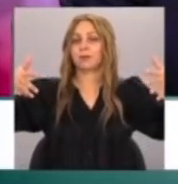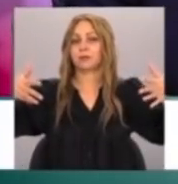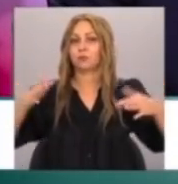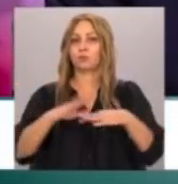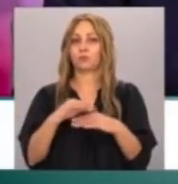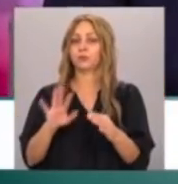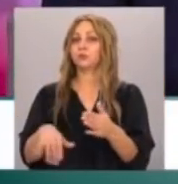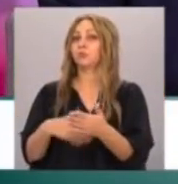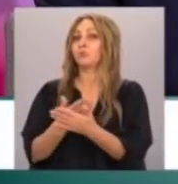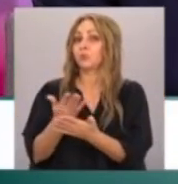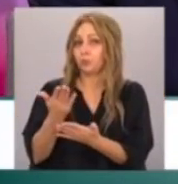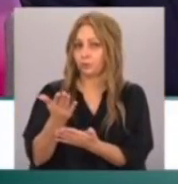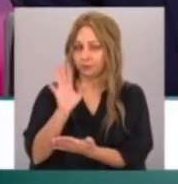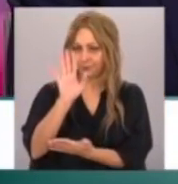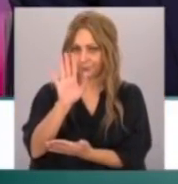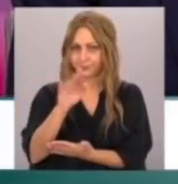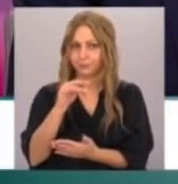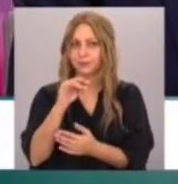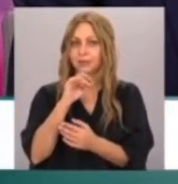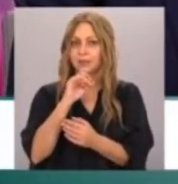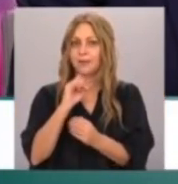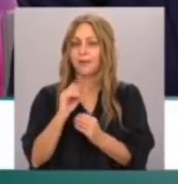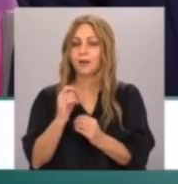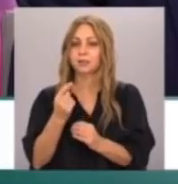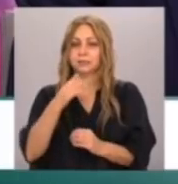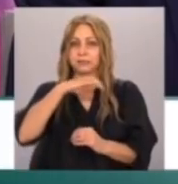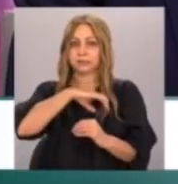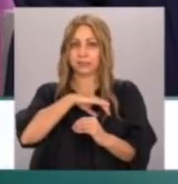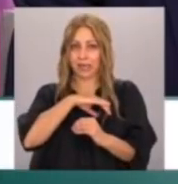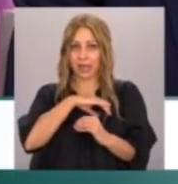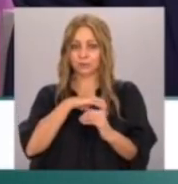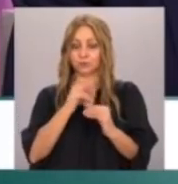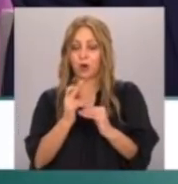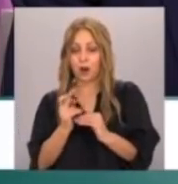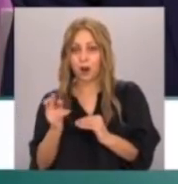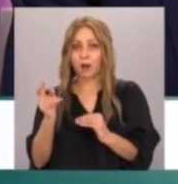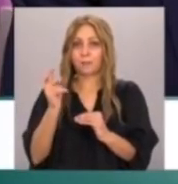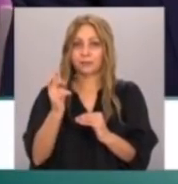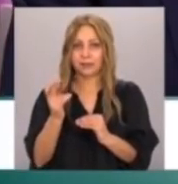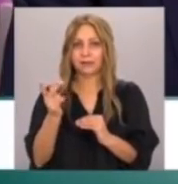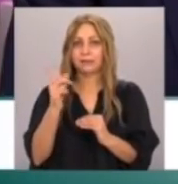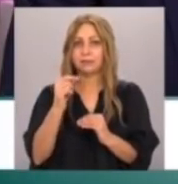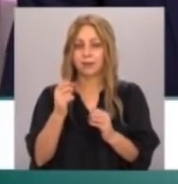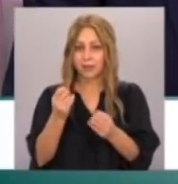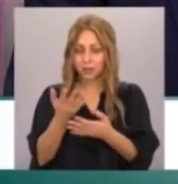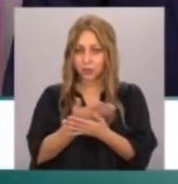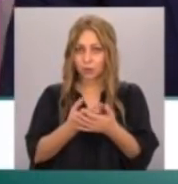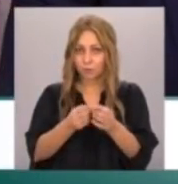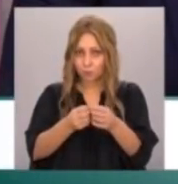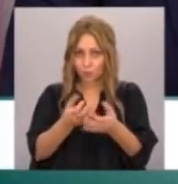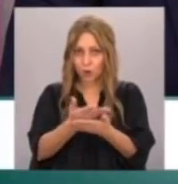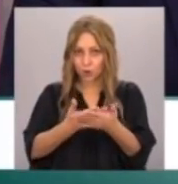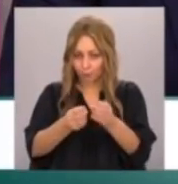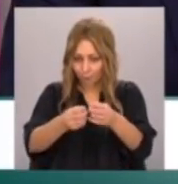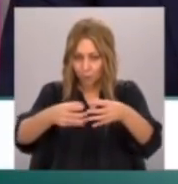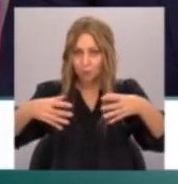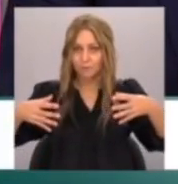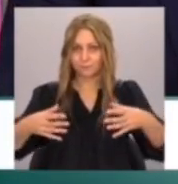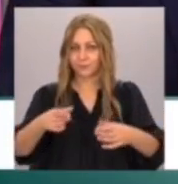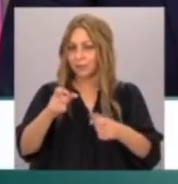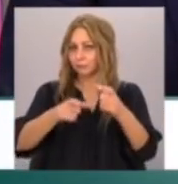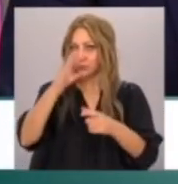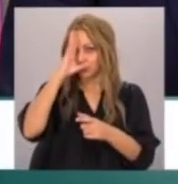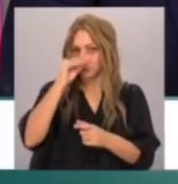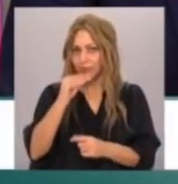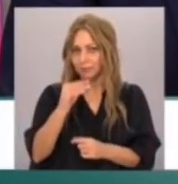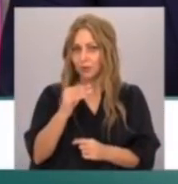acreditamos mesmo que é uma forma não só aumentar em até três salários líquidos mas também uma forma de aumentar crescimento econômico pessoas não têm noção mas por cada ponto